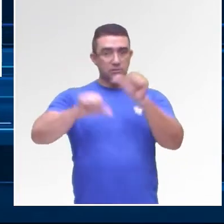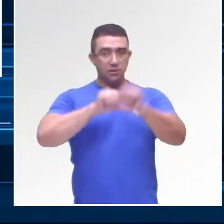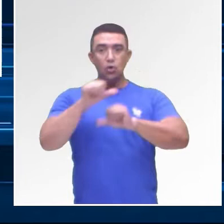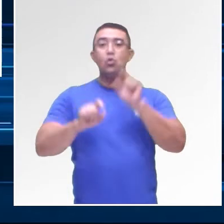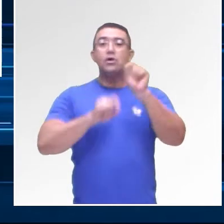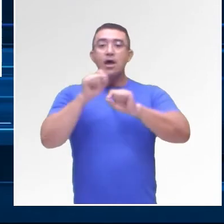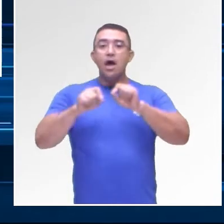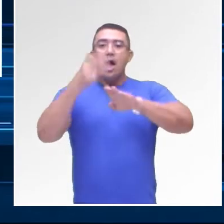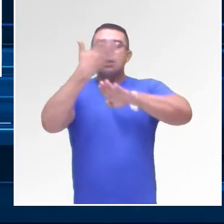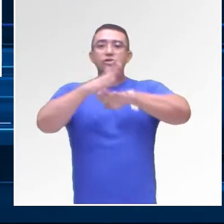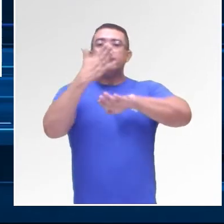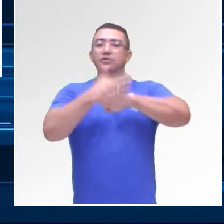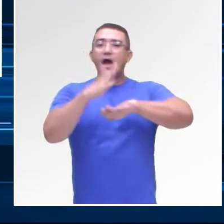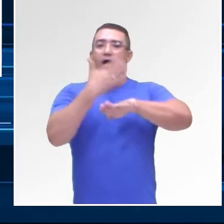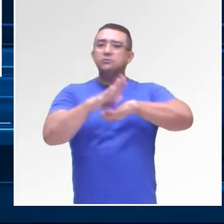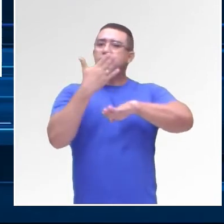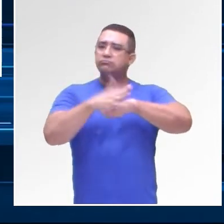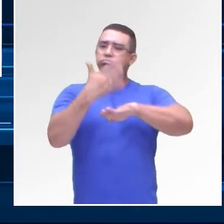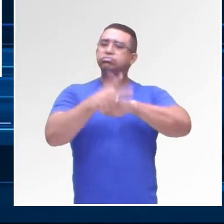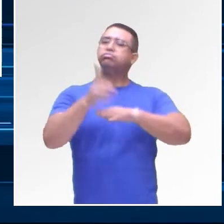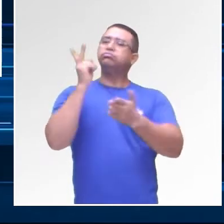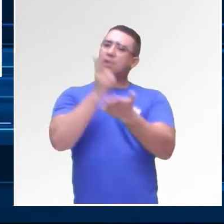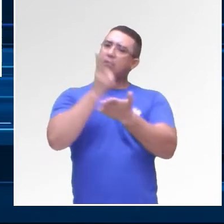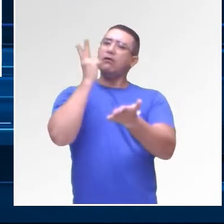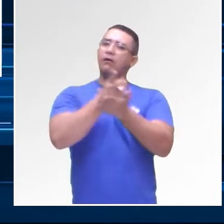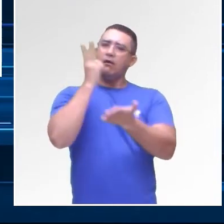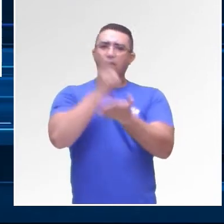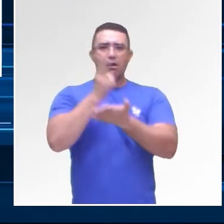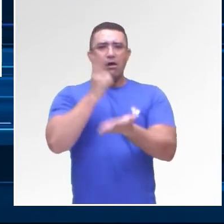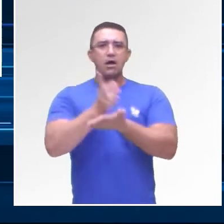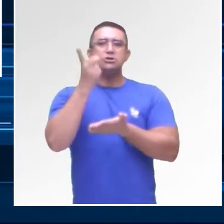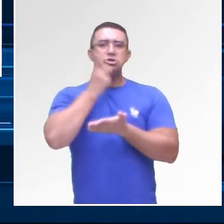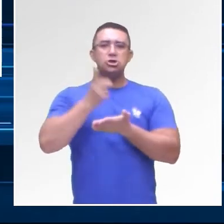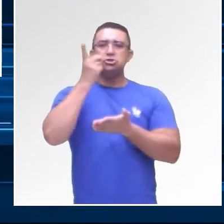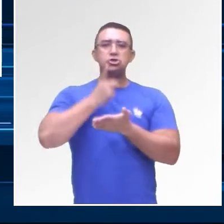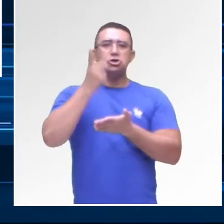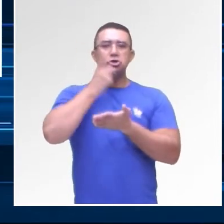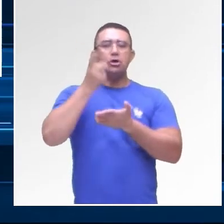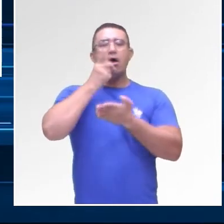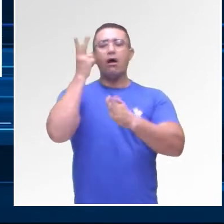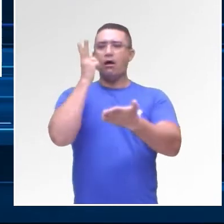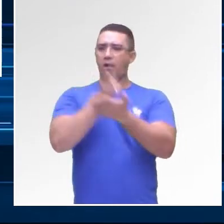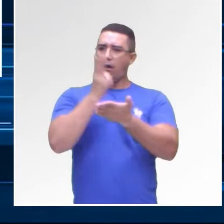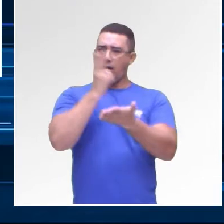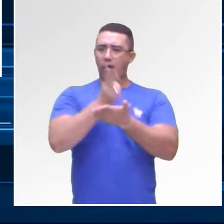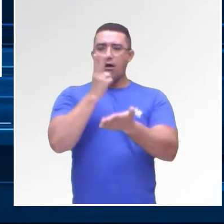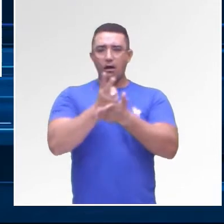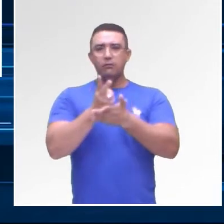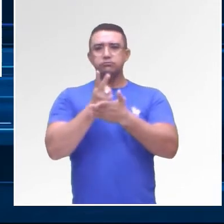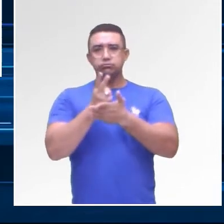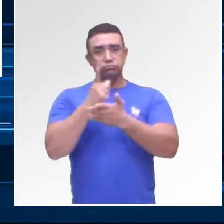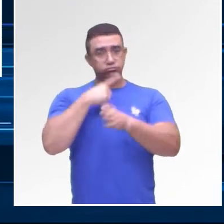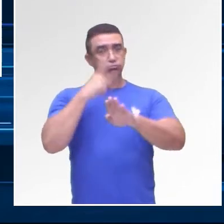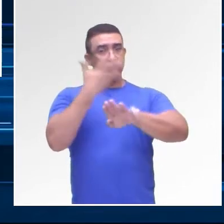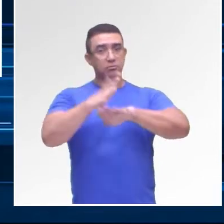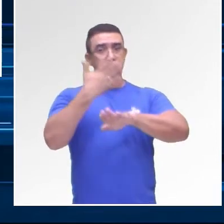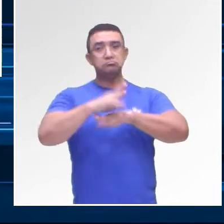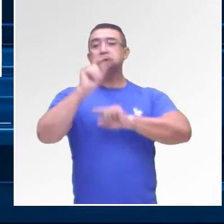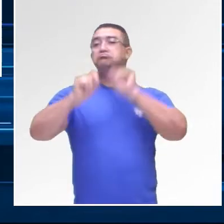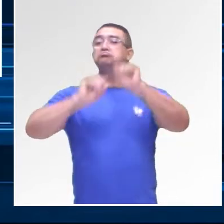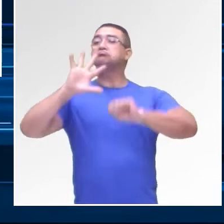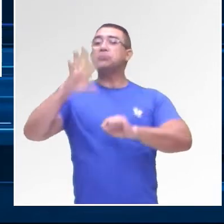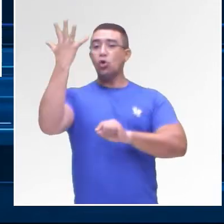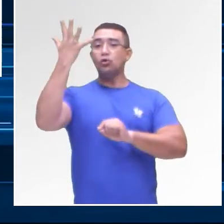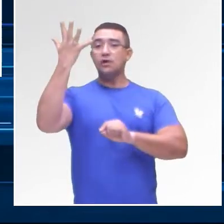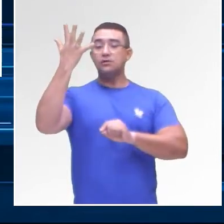seja, do treino. É preciso ser um treino regular. E o que acontece? É a mudança